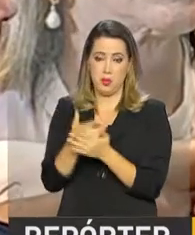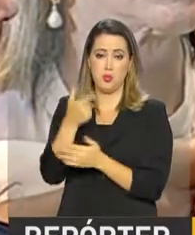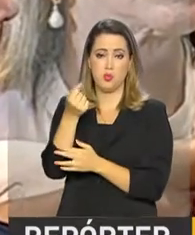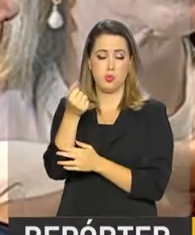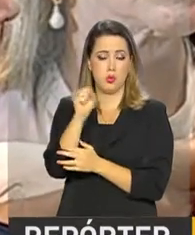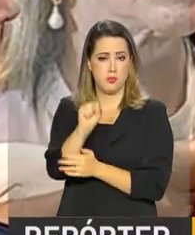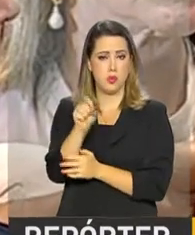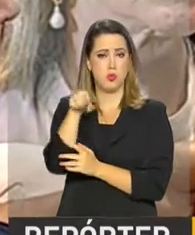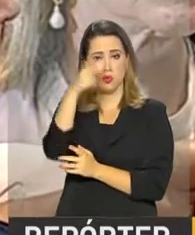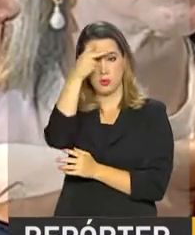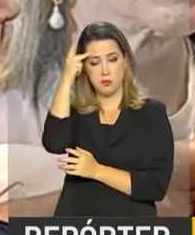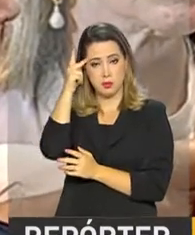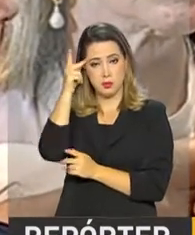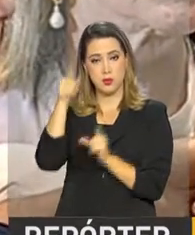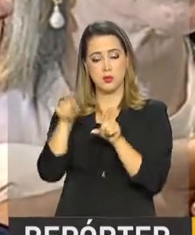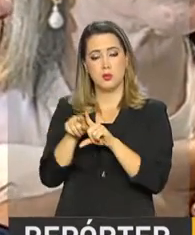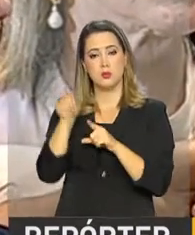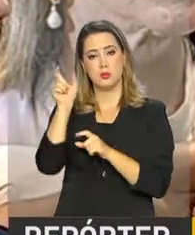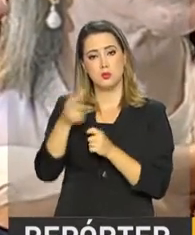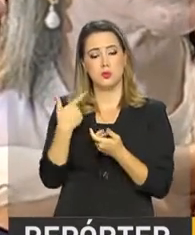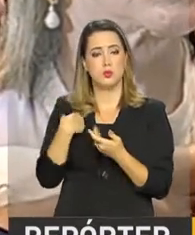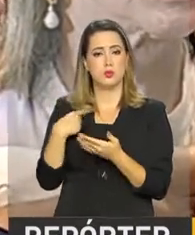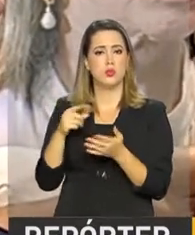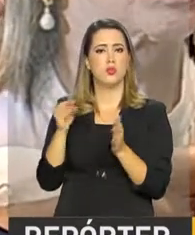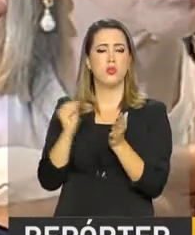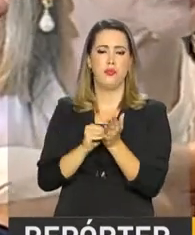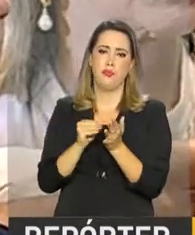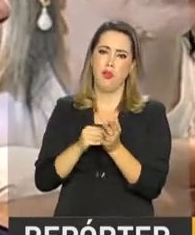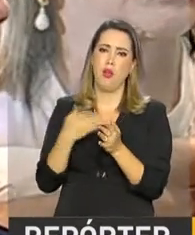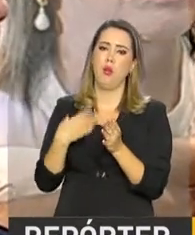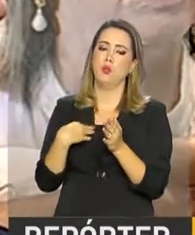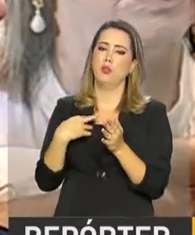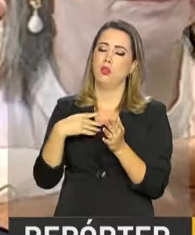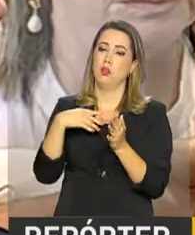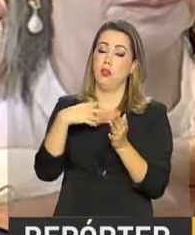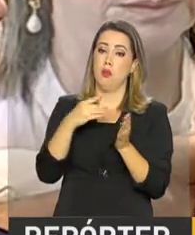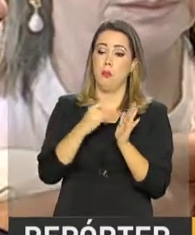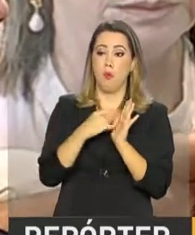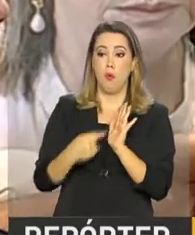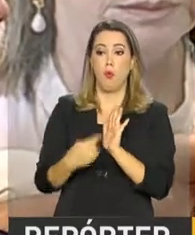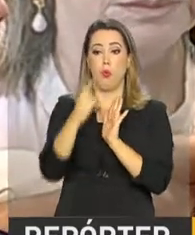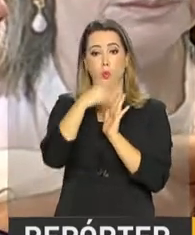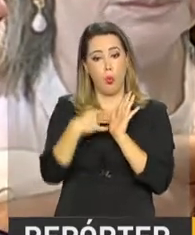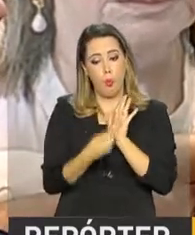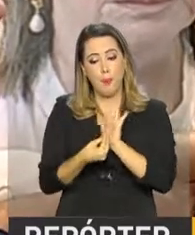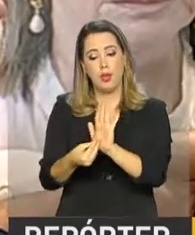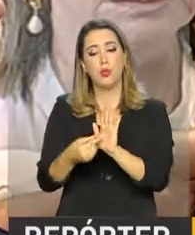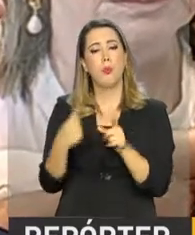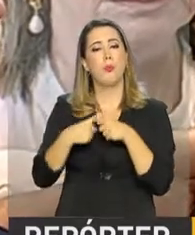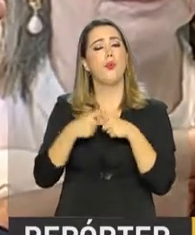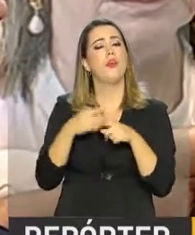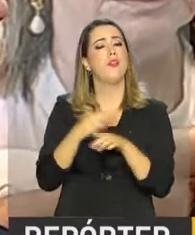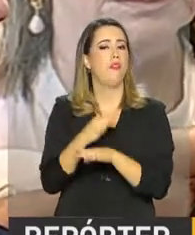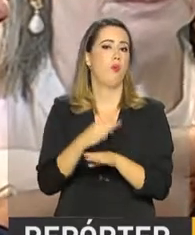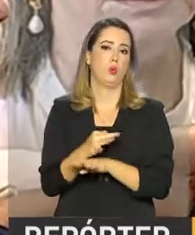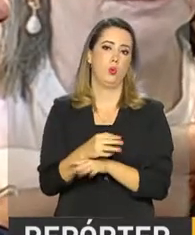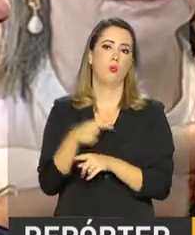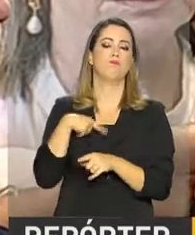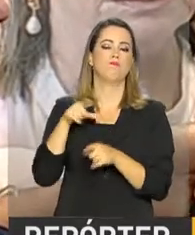2018, como aqueles que porventura não apresentarem justificativa aceitável e plausível, eles